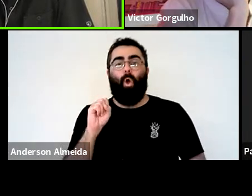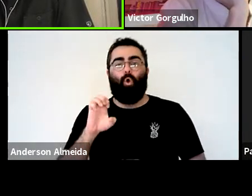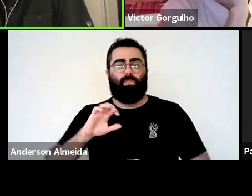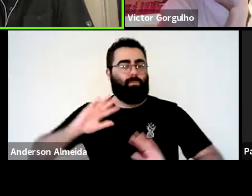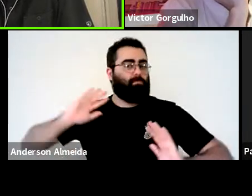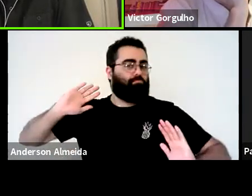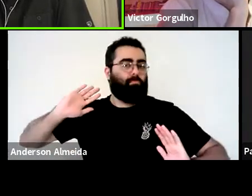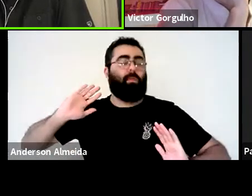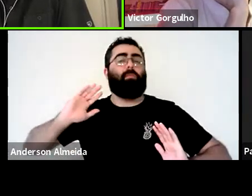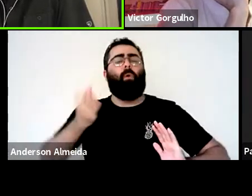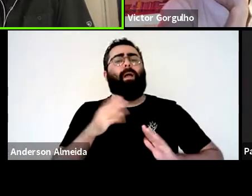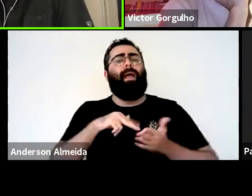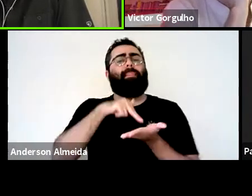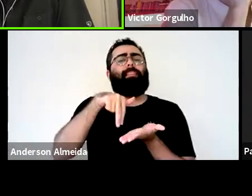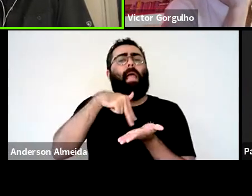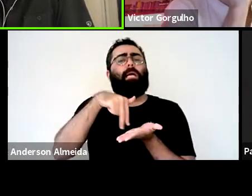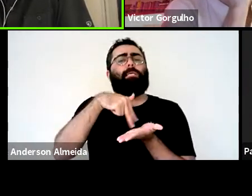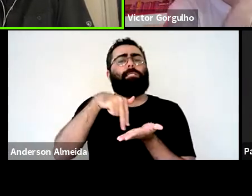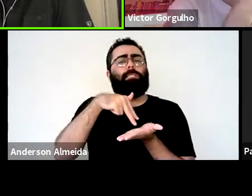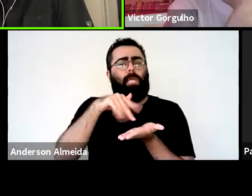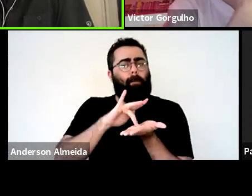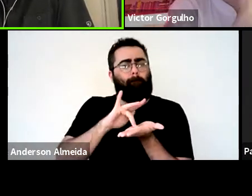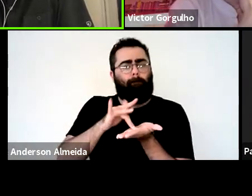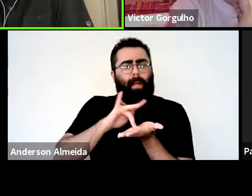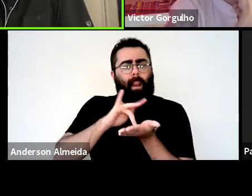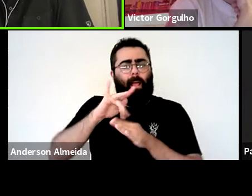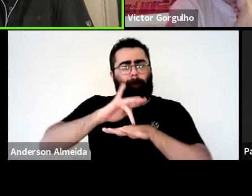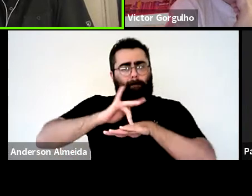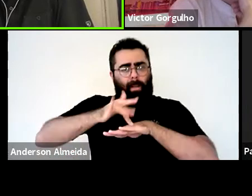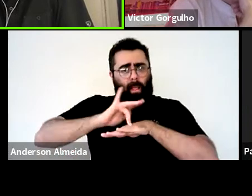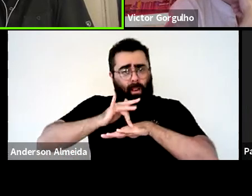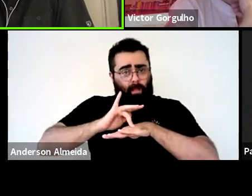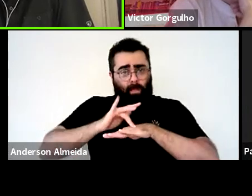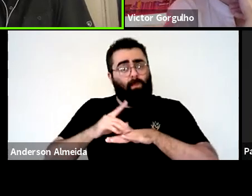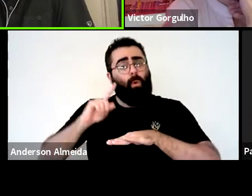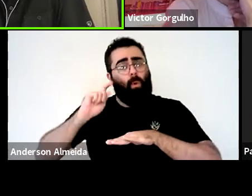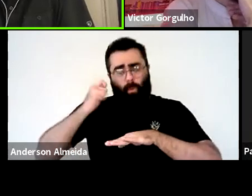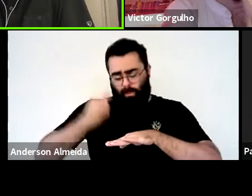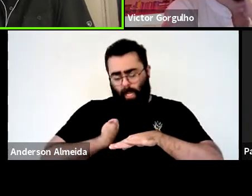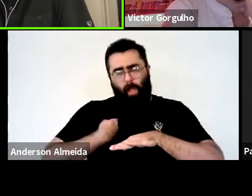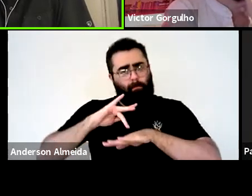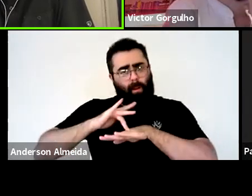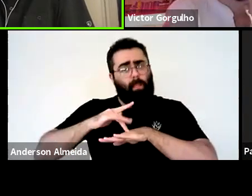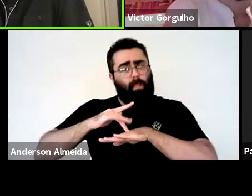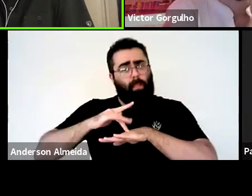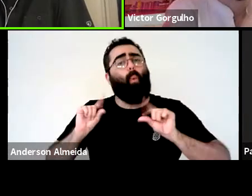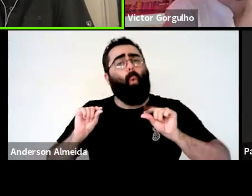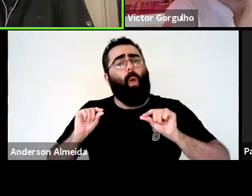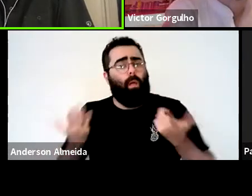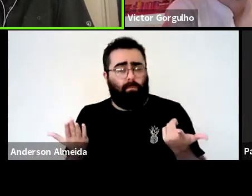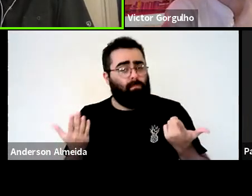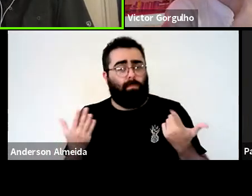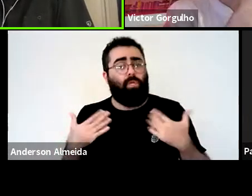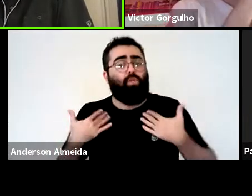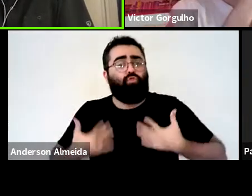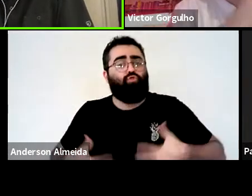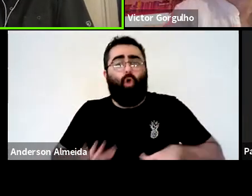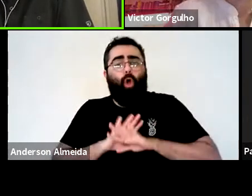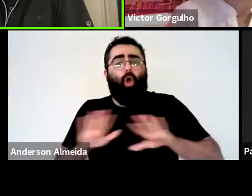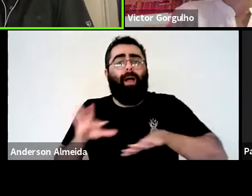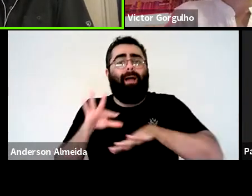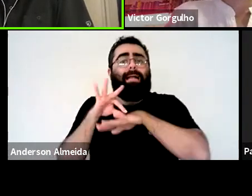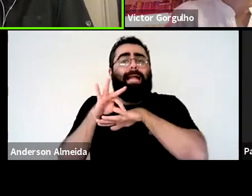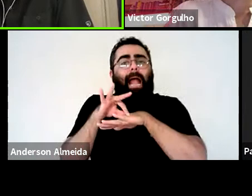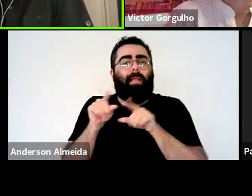que é o bailarino é simultaneamente carne e imagem, né? E acho que aí vocês e ao